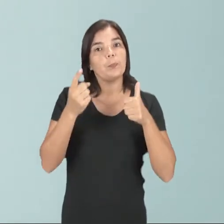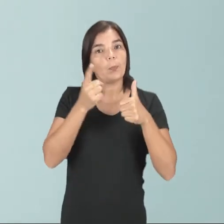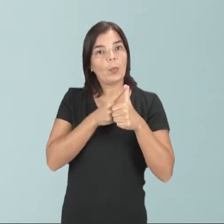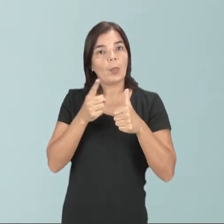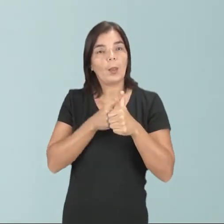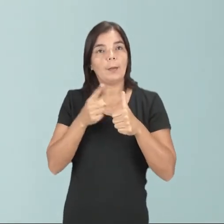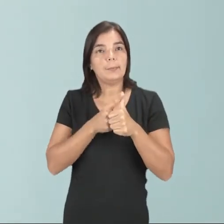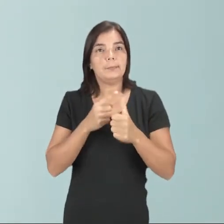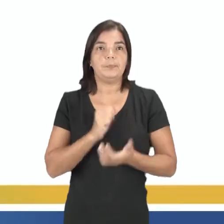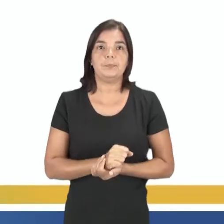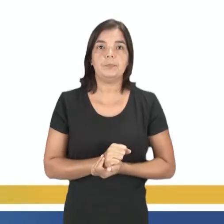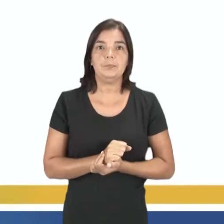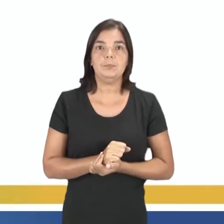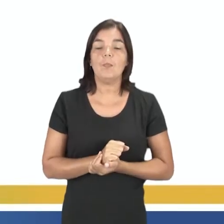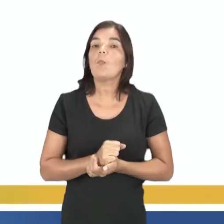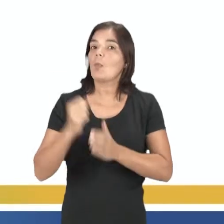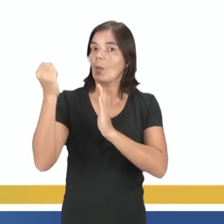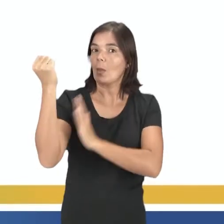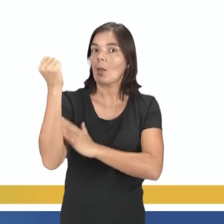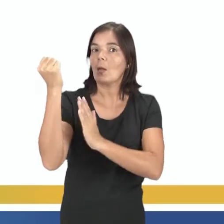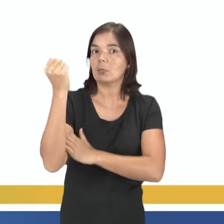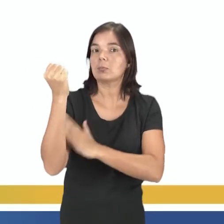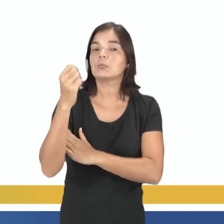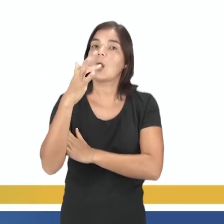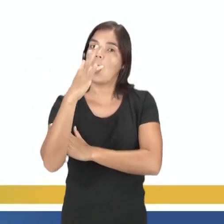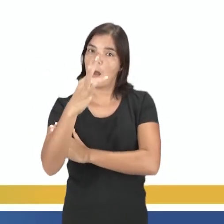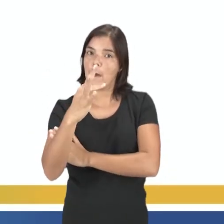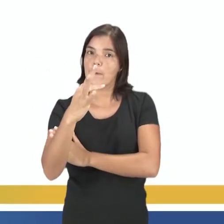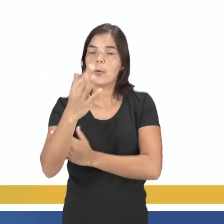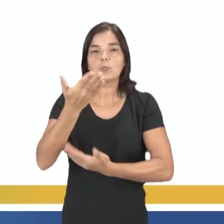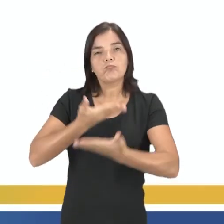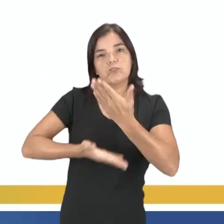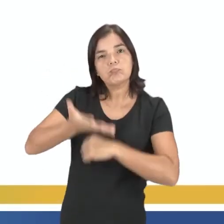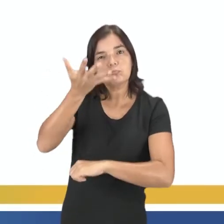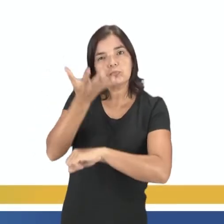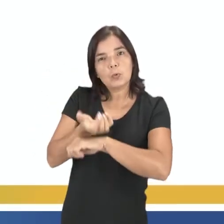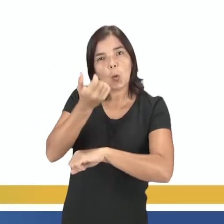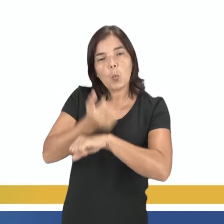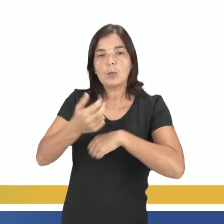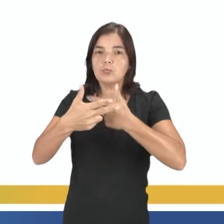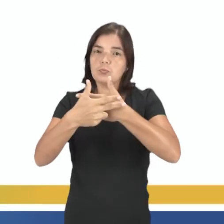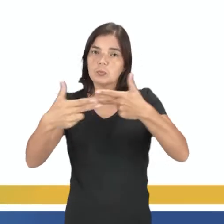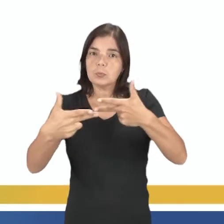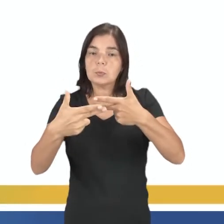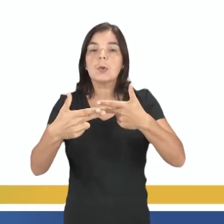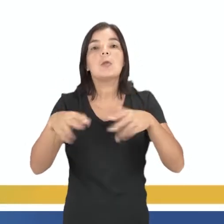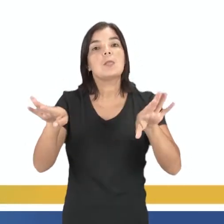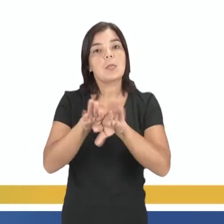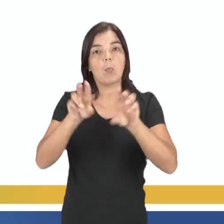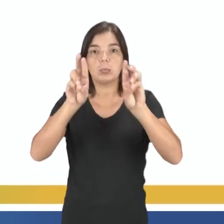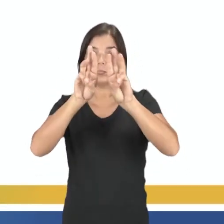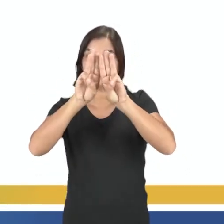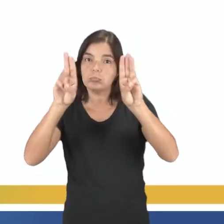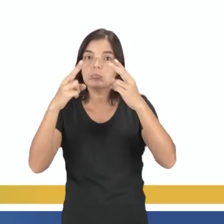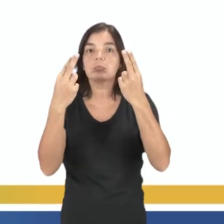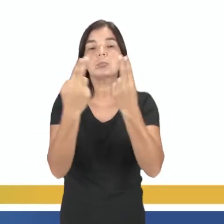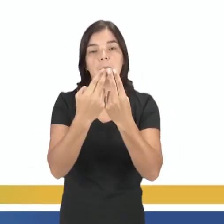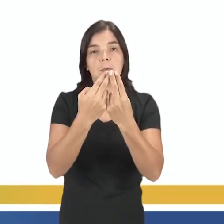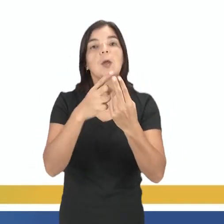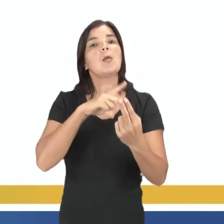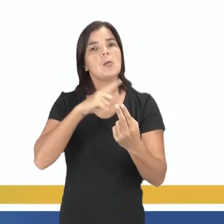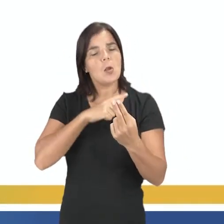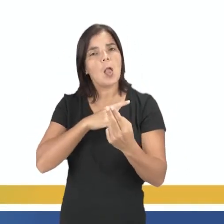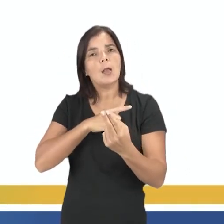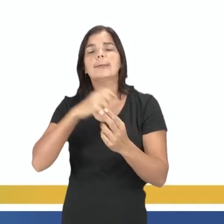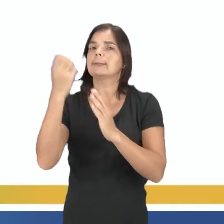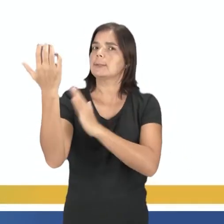Primeiro, essa força, ela é uma força que relaciona-se com a gravidade de um objeto e a massa. E essa força que